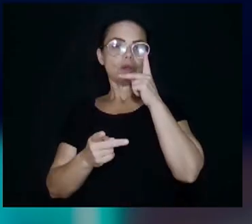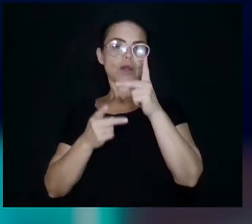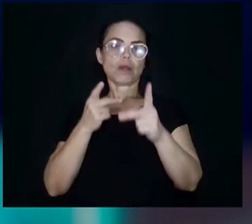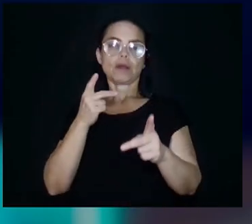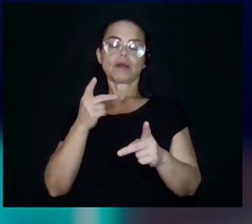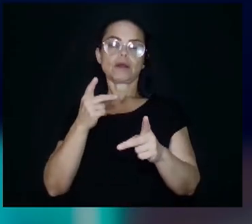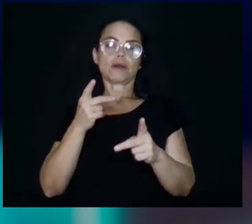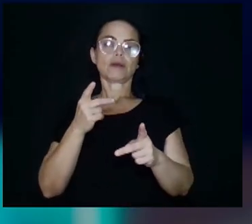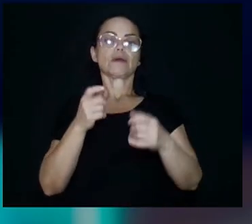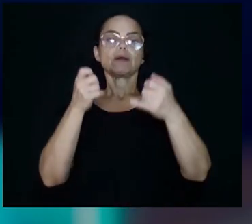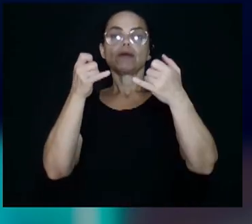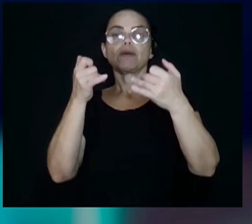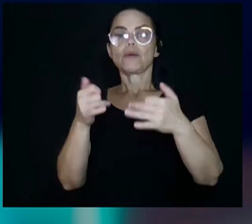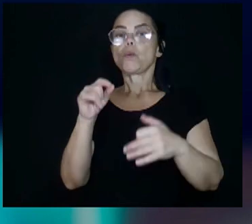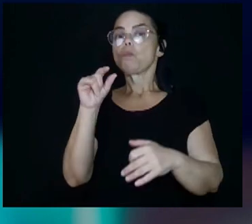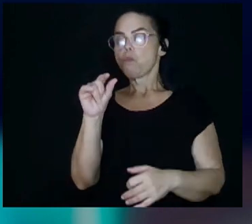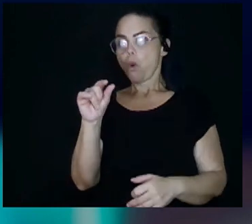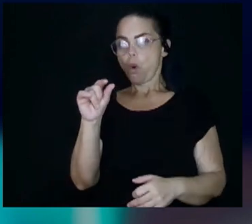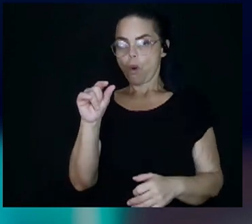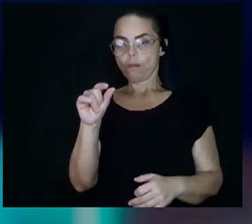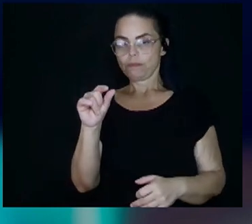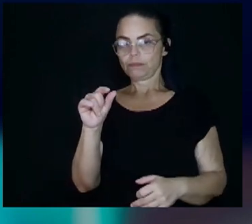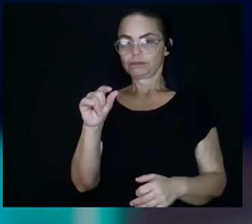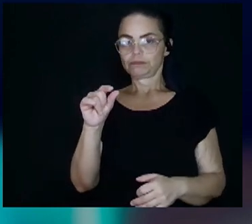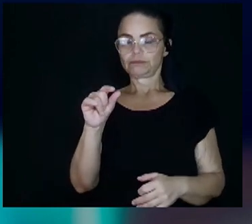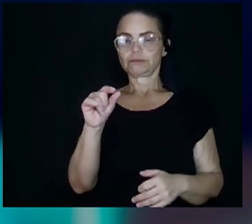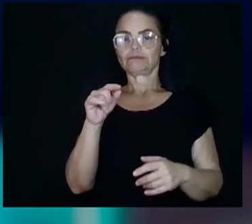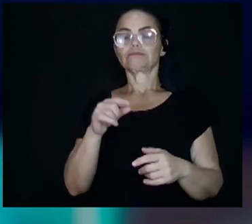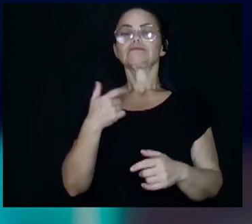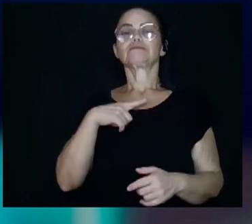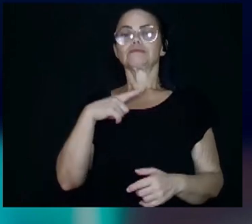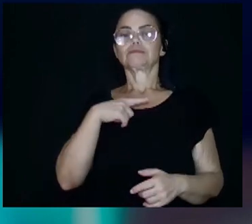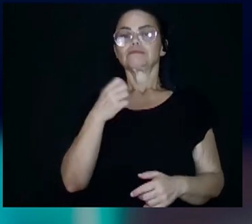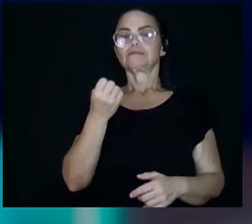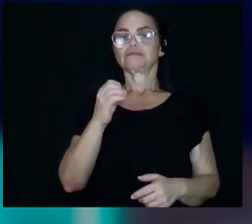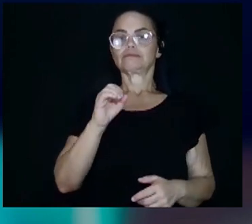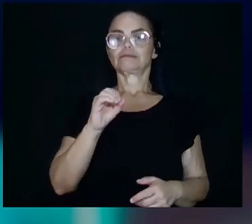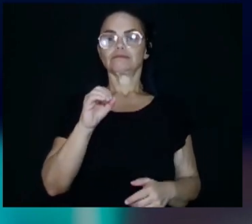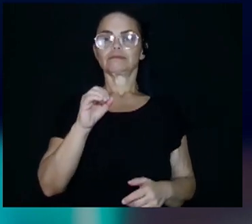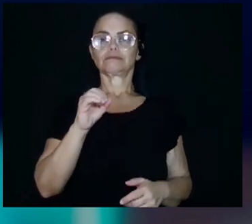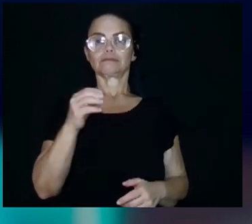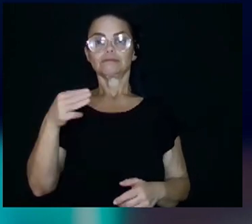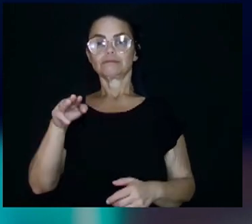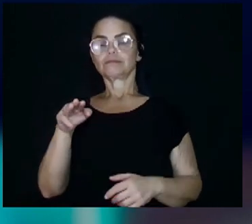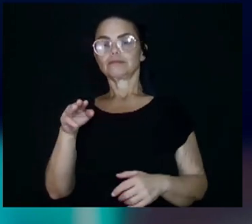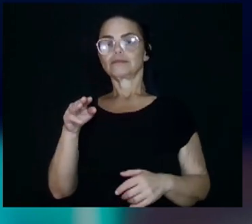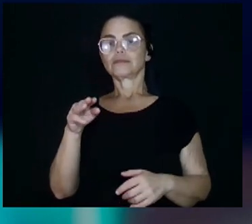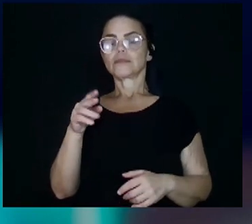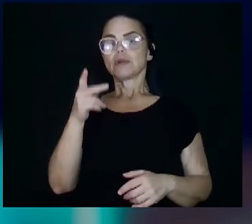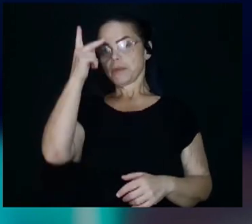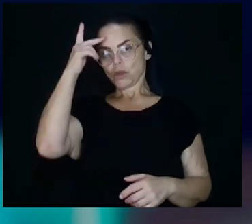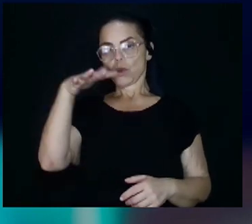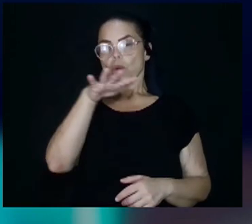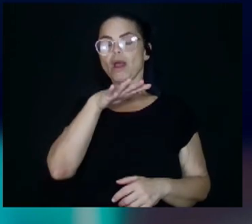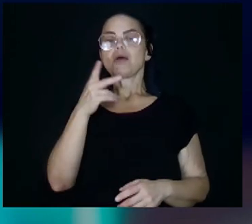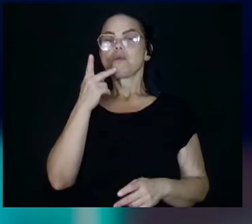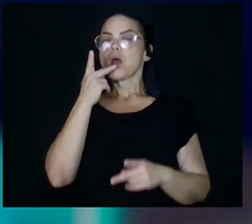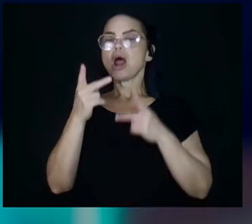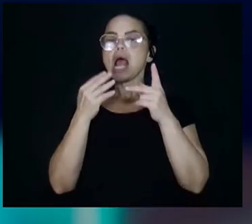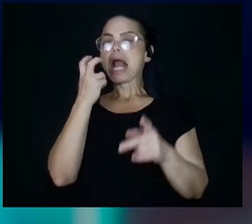isso. Mas o que tudo indica é que a gente tem 80 milhões de pessoas gaguejando hoje no mundo. Então, é um número